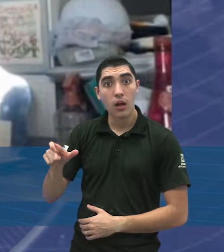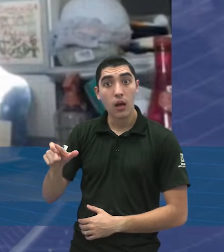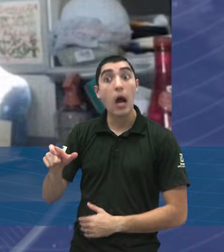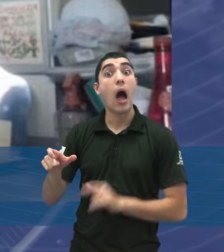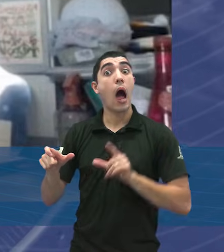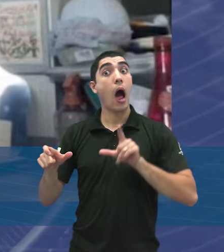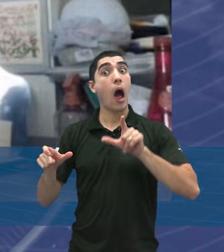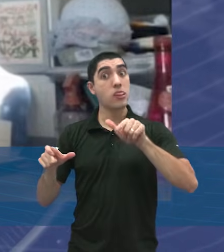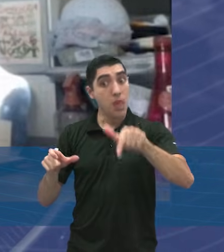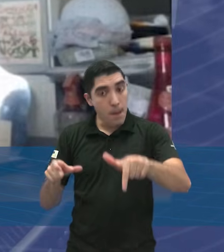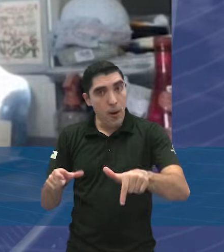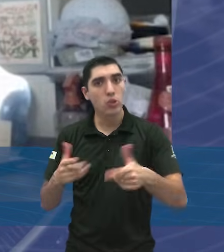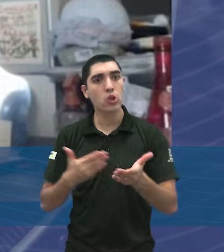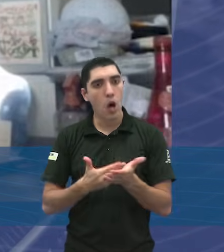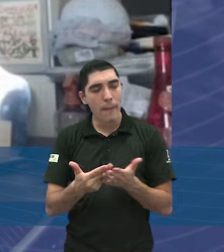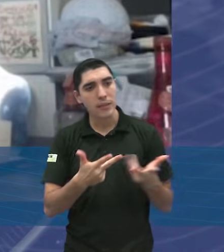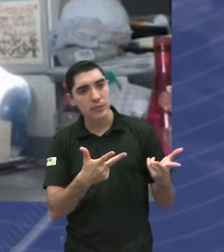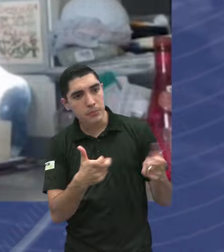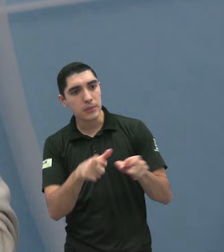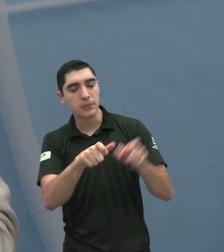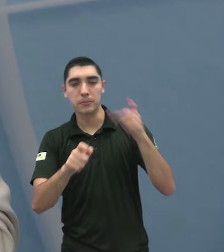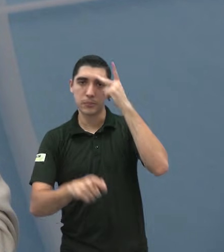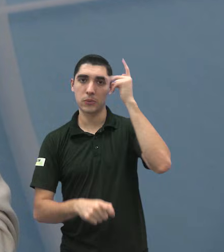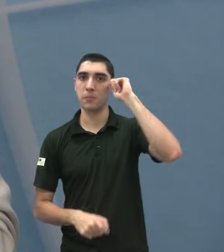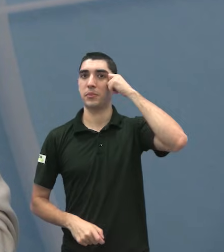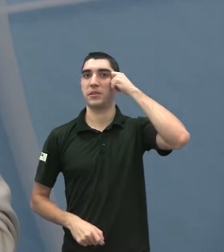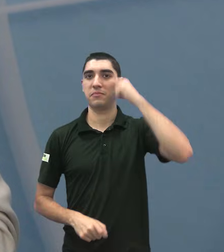a gente começa a olhar para as pessoas negras, né?